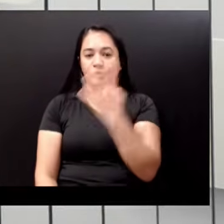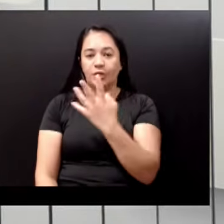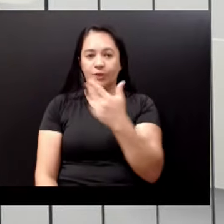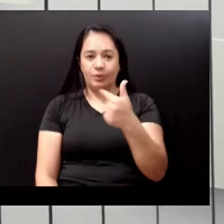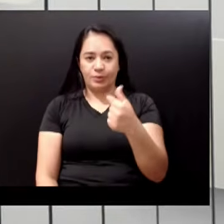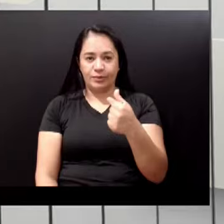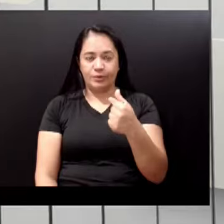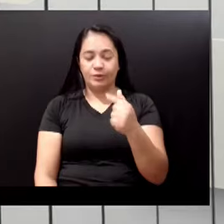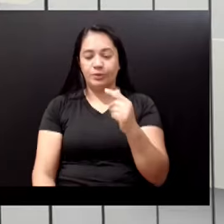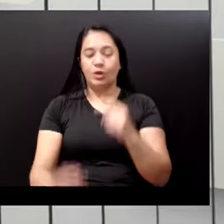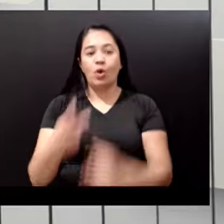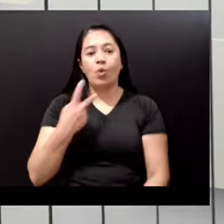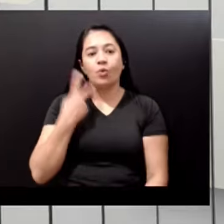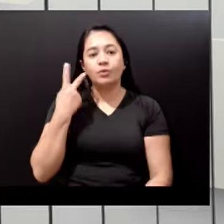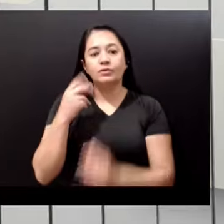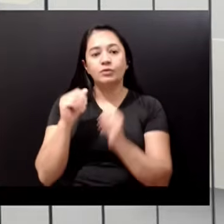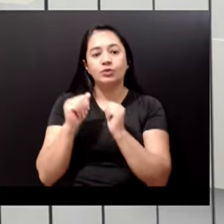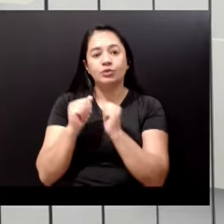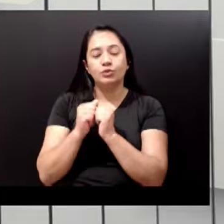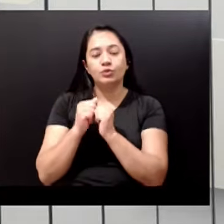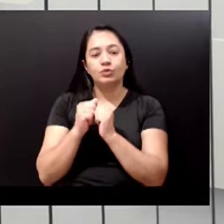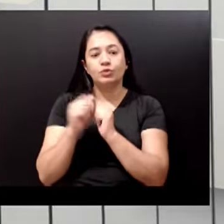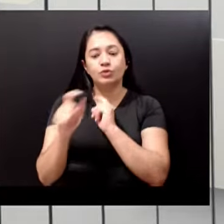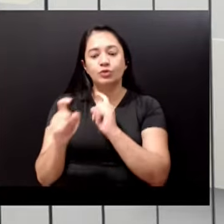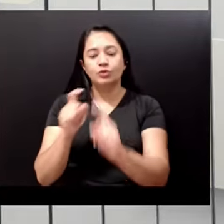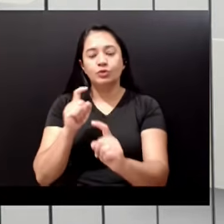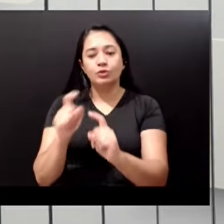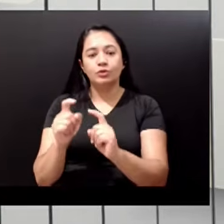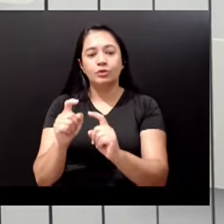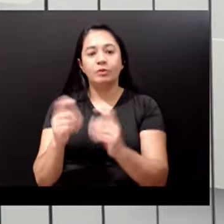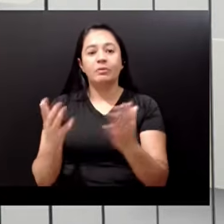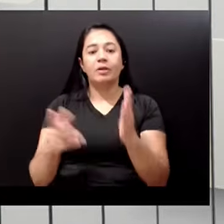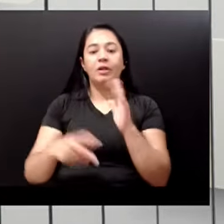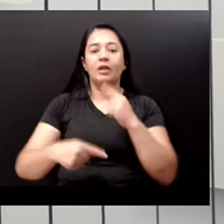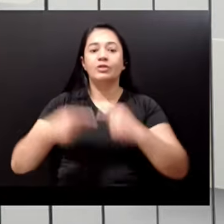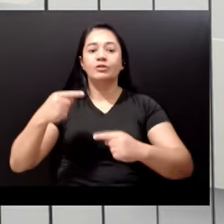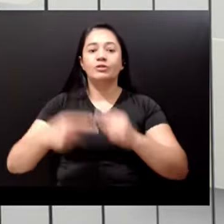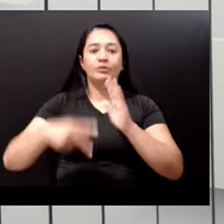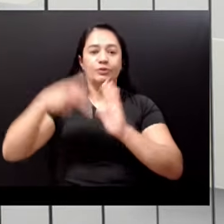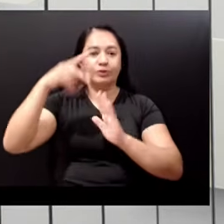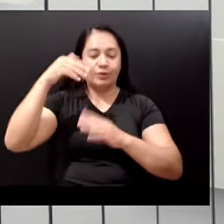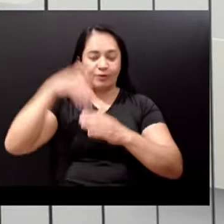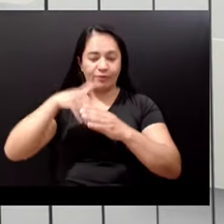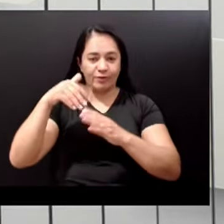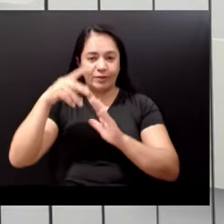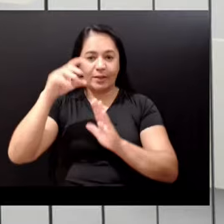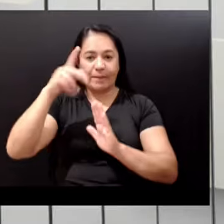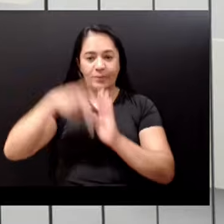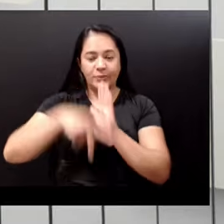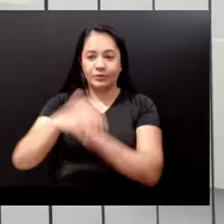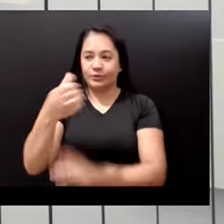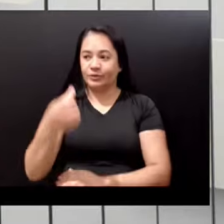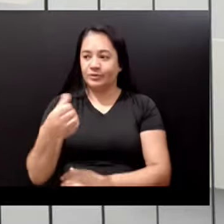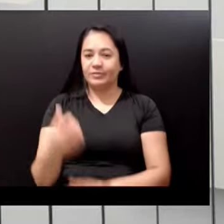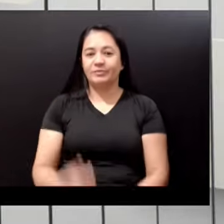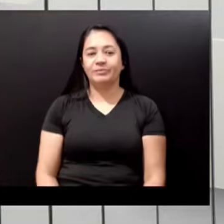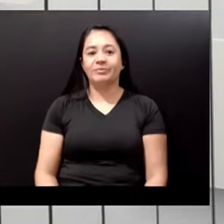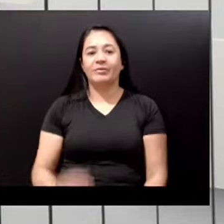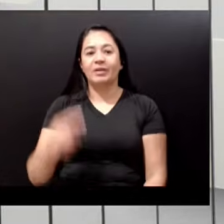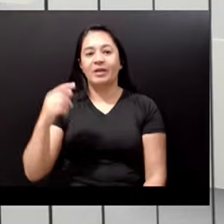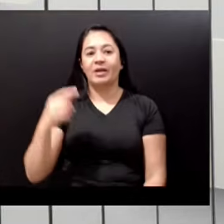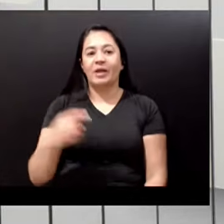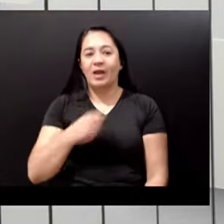para discutir e votar 6 projetos. A repórter Mirna Abreu acompanhou tudo e traz agora as informações. Olá, Mirna.